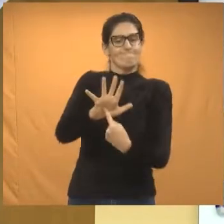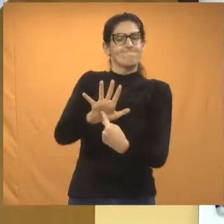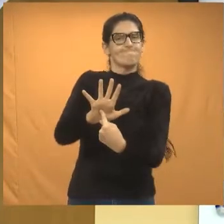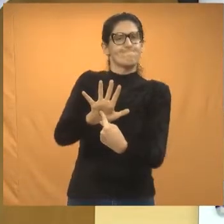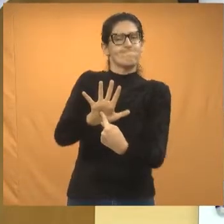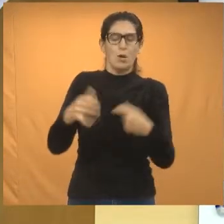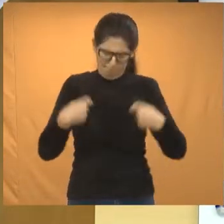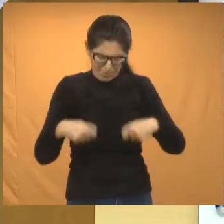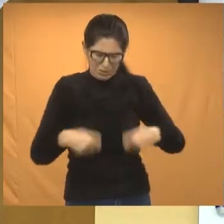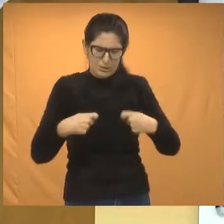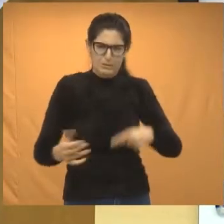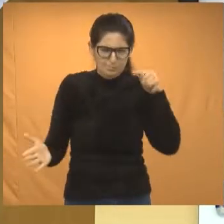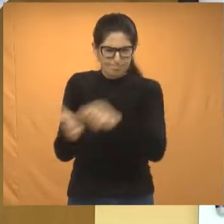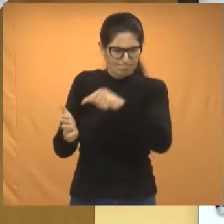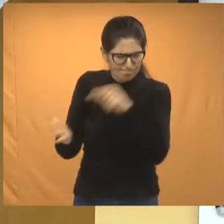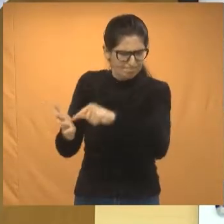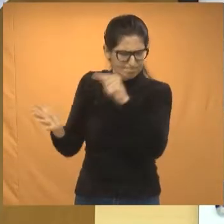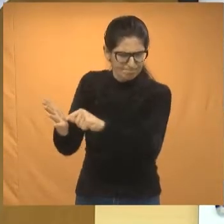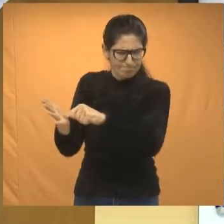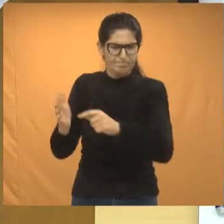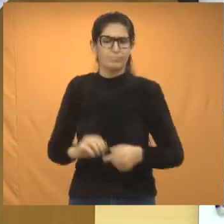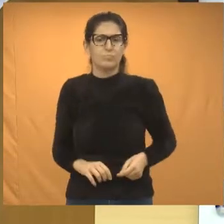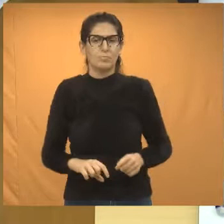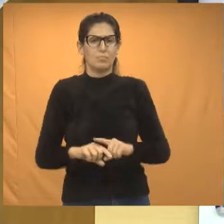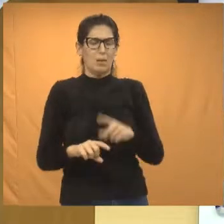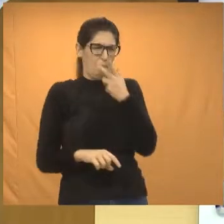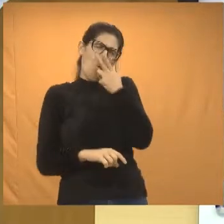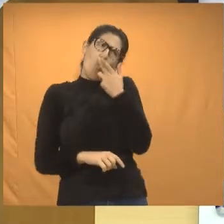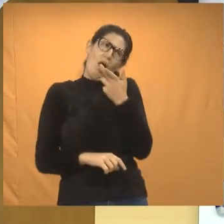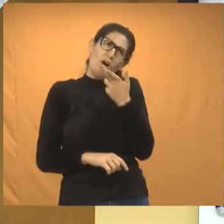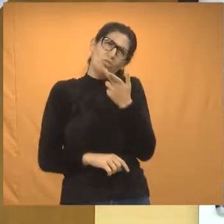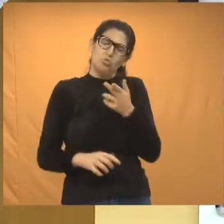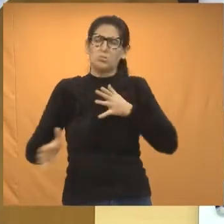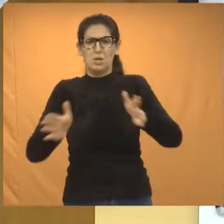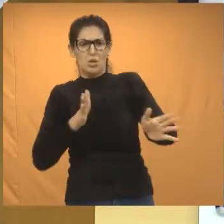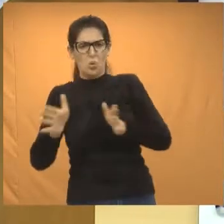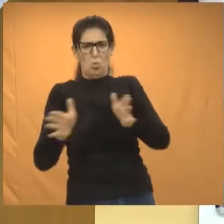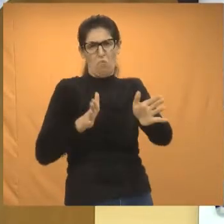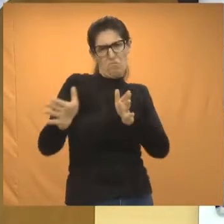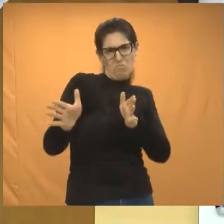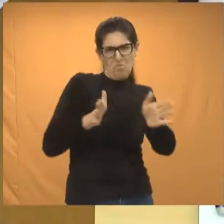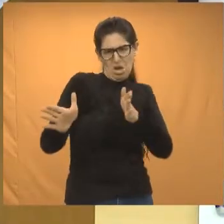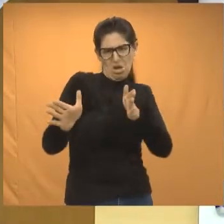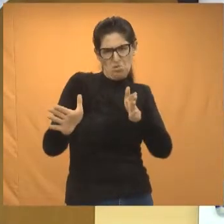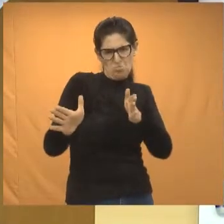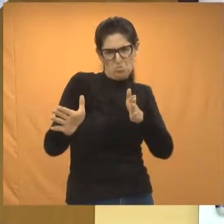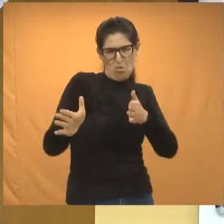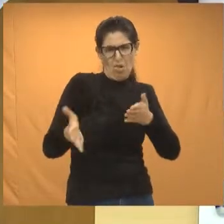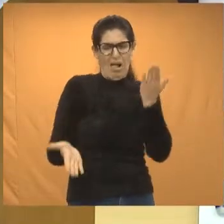acreditar que, longe disso, que o governo estivesse criando aqui um mecanismo para poder fazer esse tipo de coisa. Muito pelo